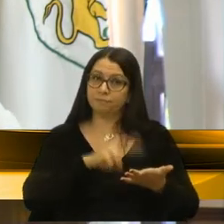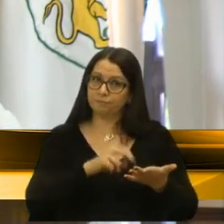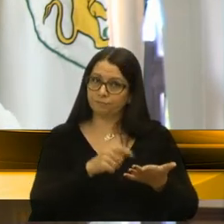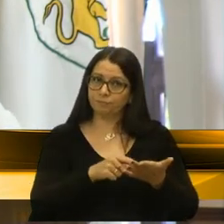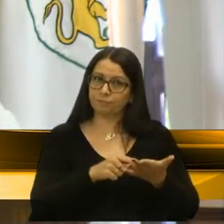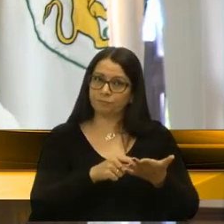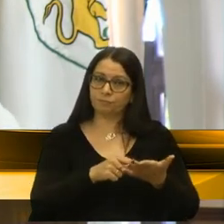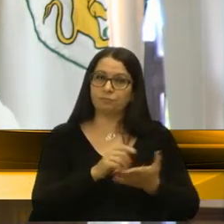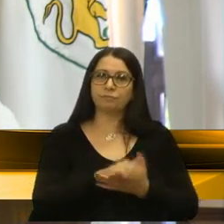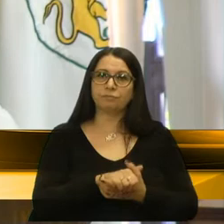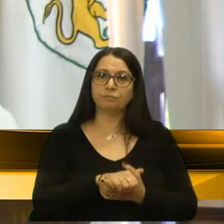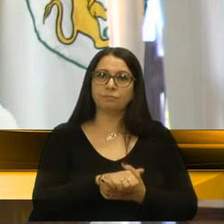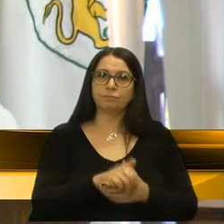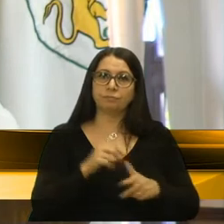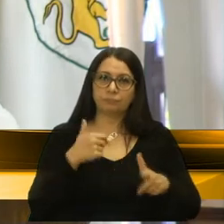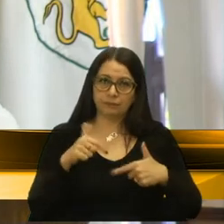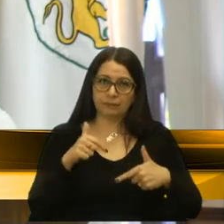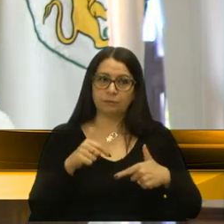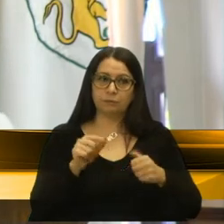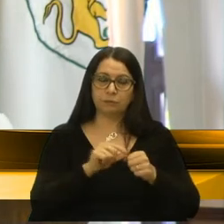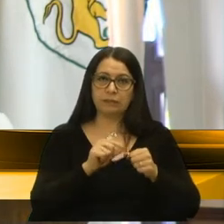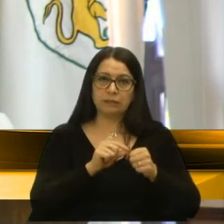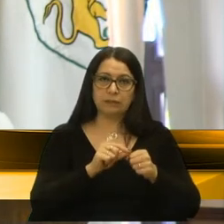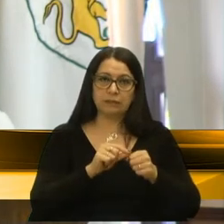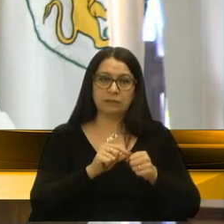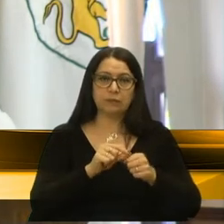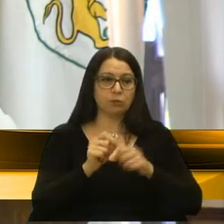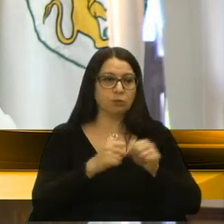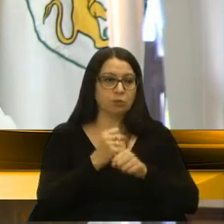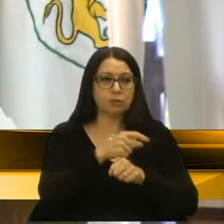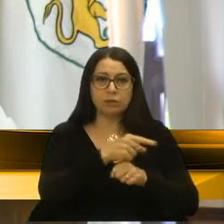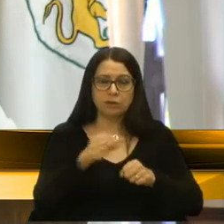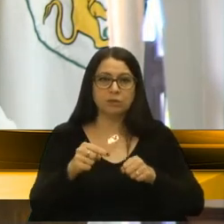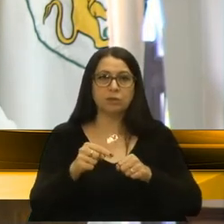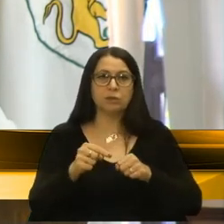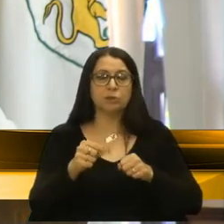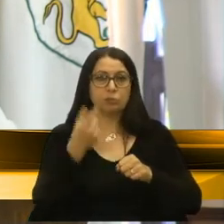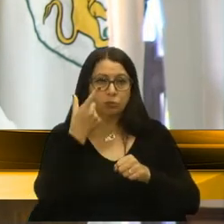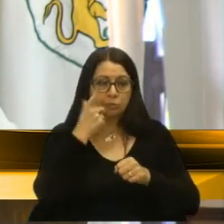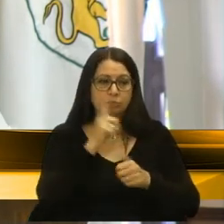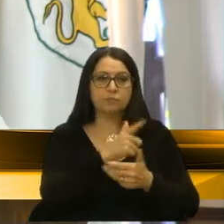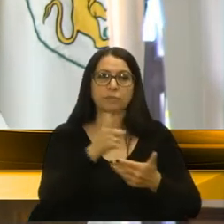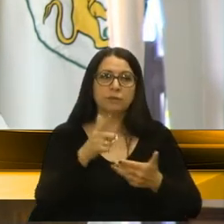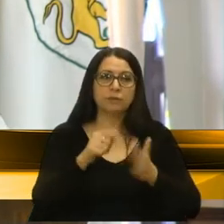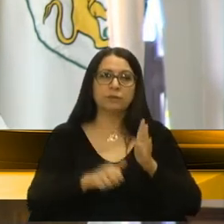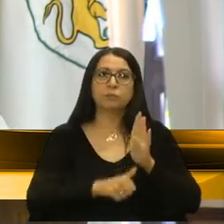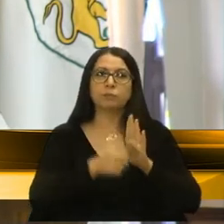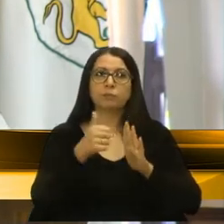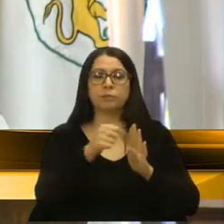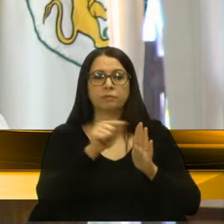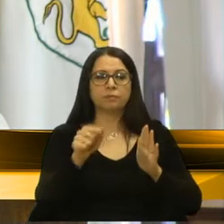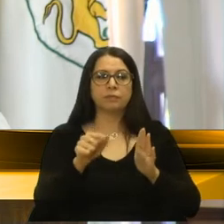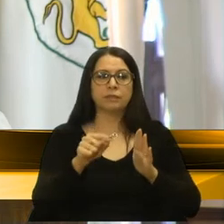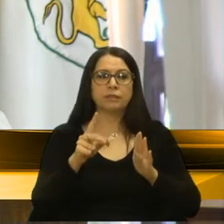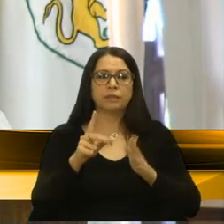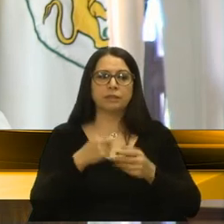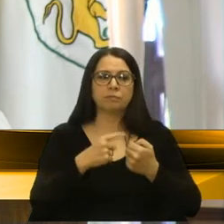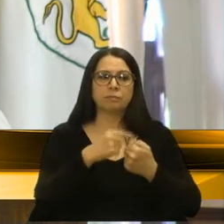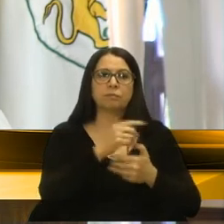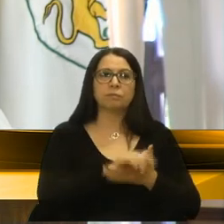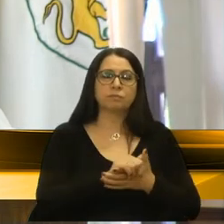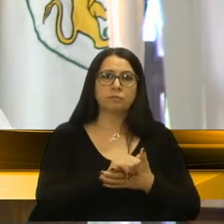por o trabalho que eu tenho feito durante todos esses anos aí para nós conseguir melhoria para a nossa